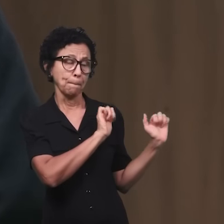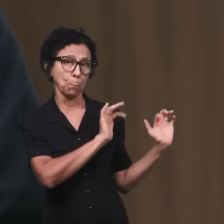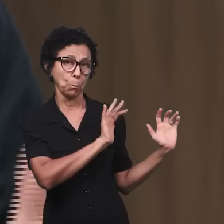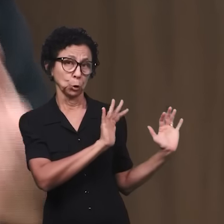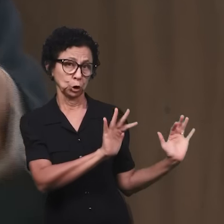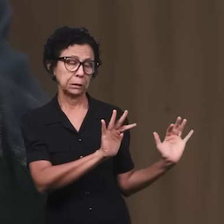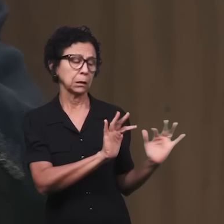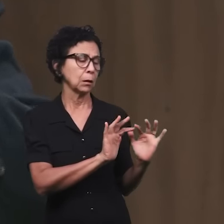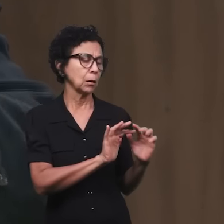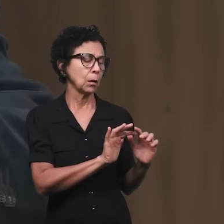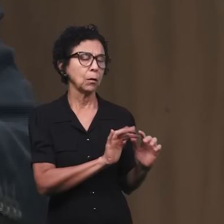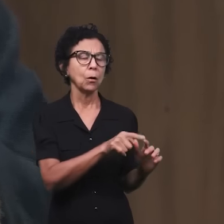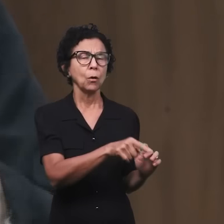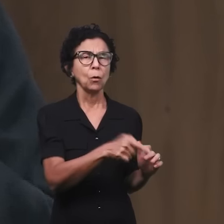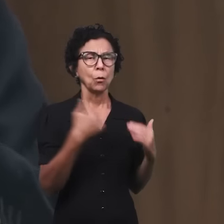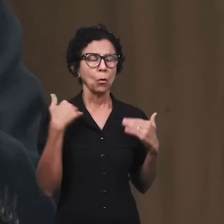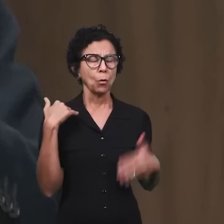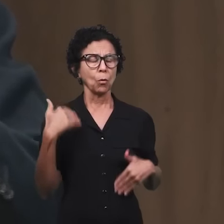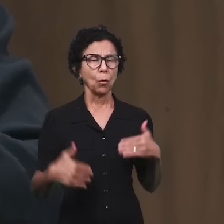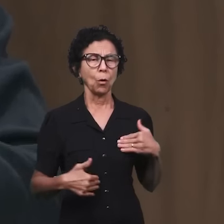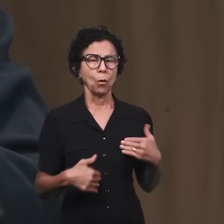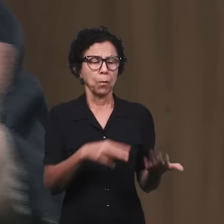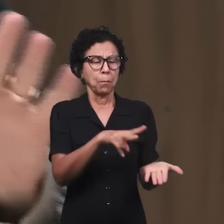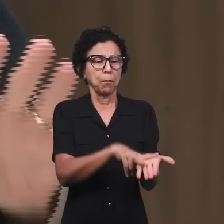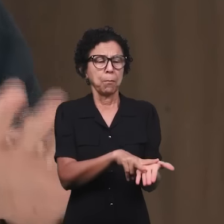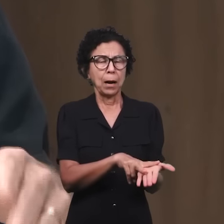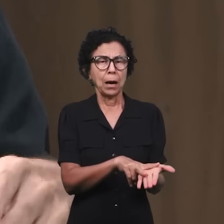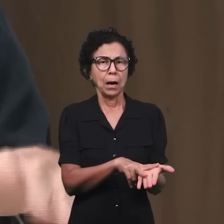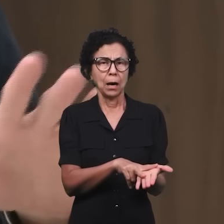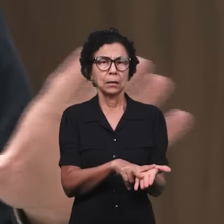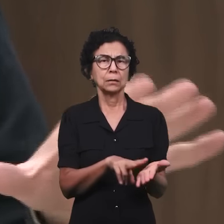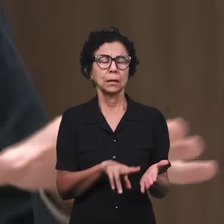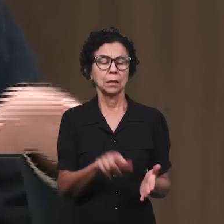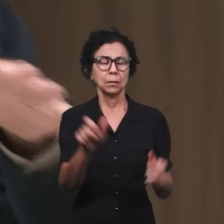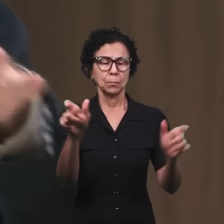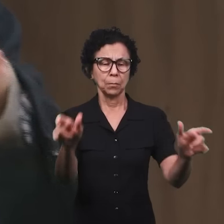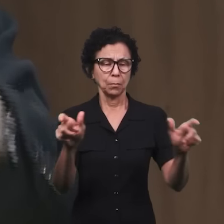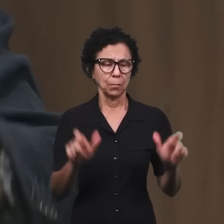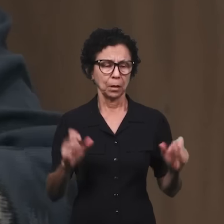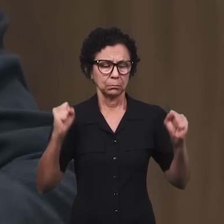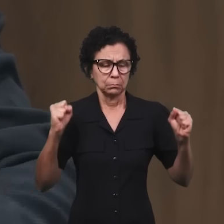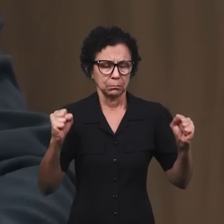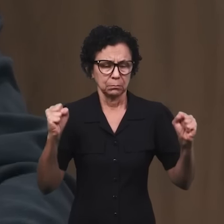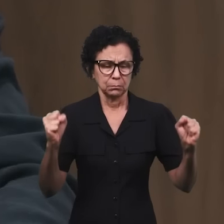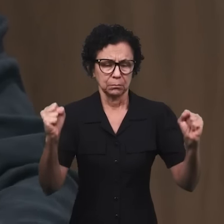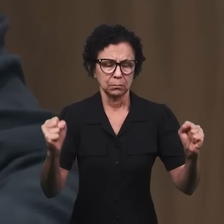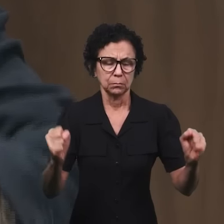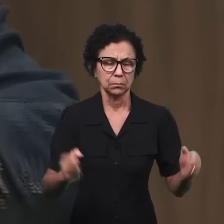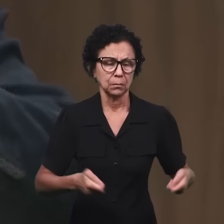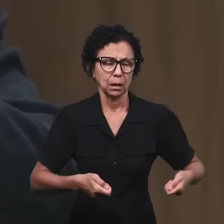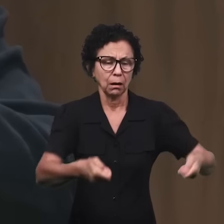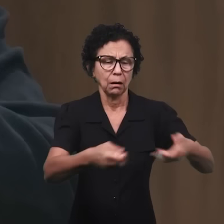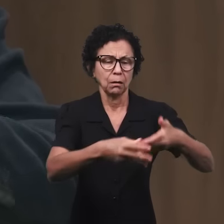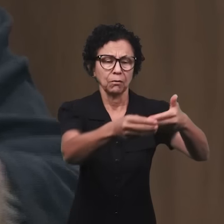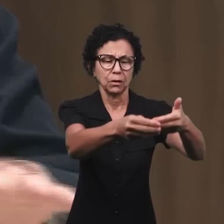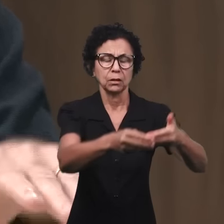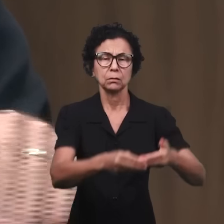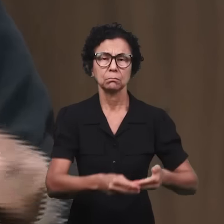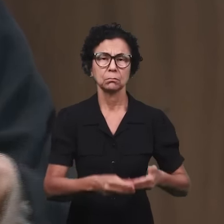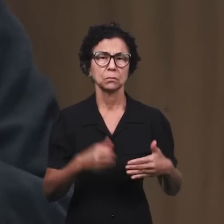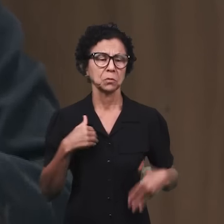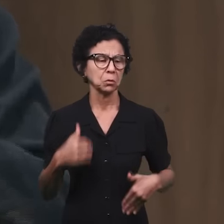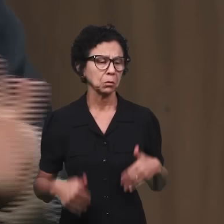diferente. Aqueles que estão chorando, às vezes estão, Senhor, para mim não tem mais jeito, a multidão já definiu o caminho, os